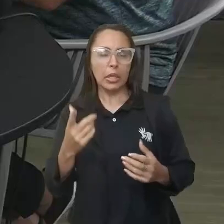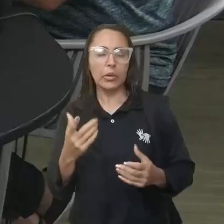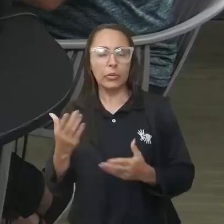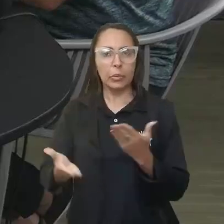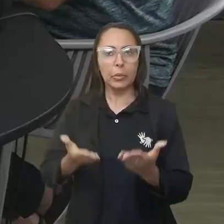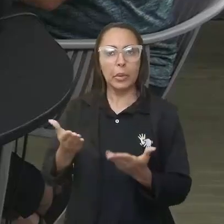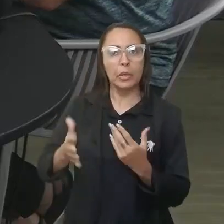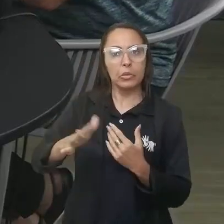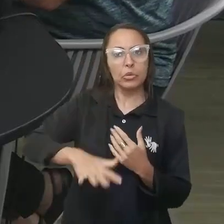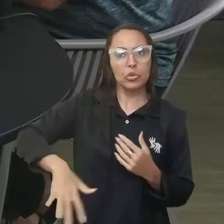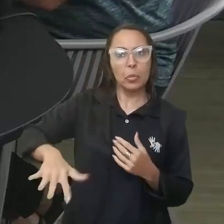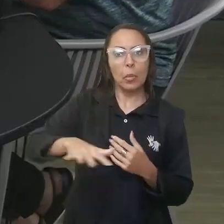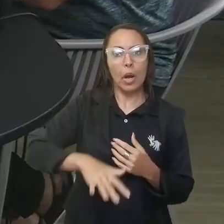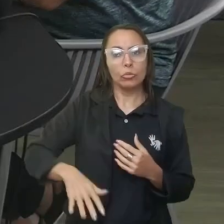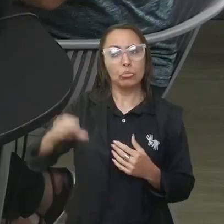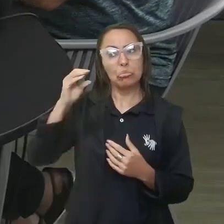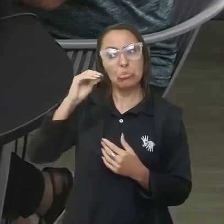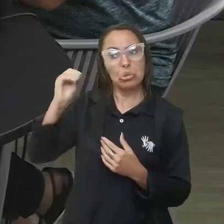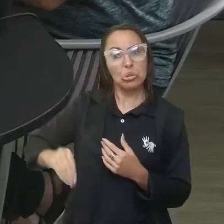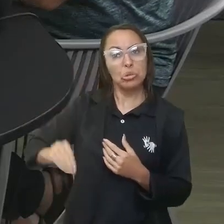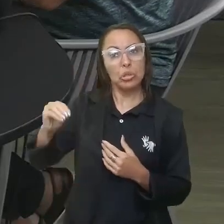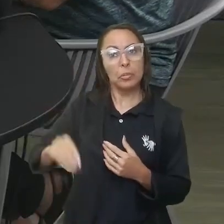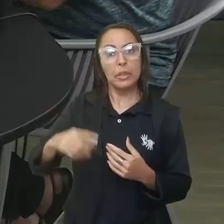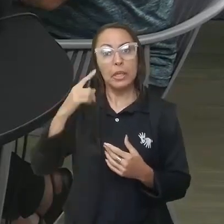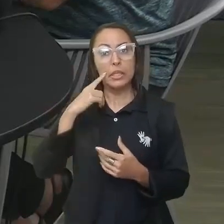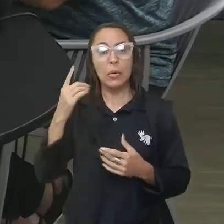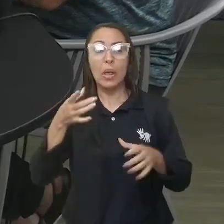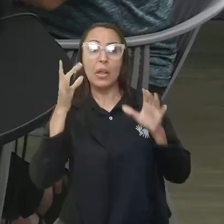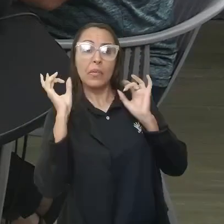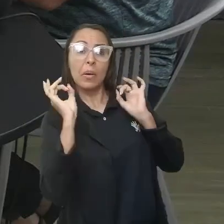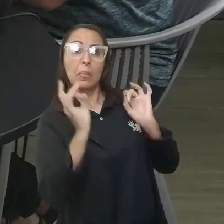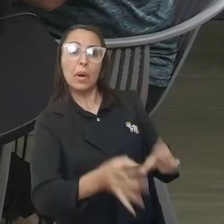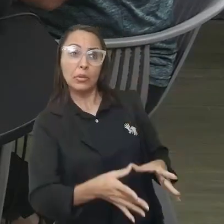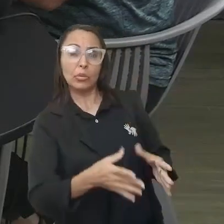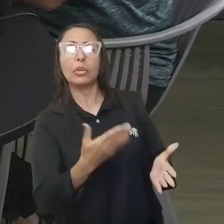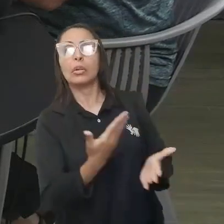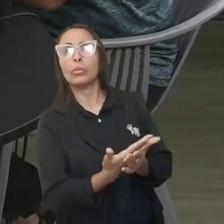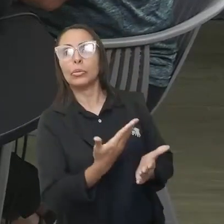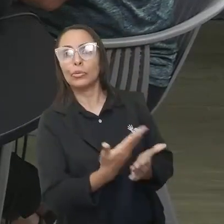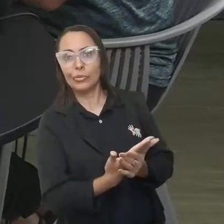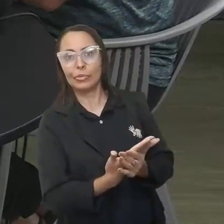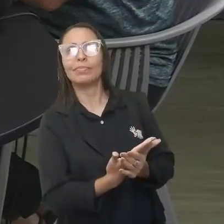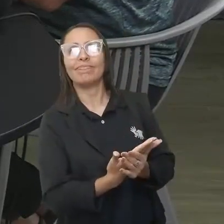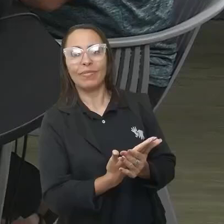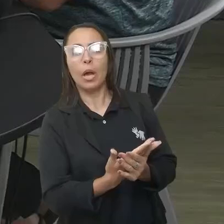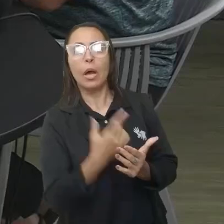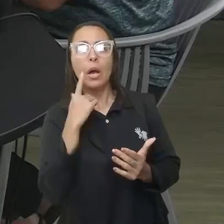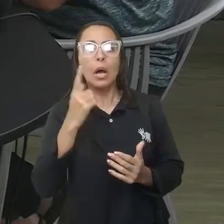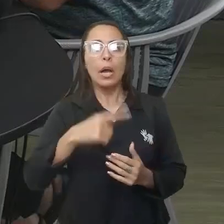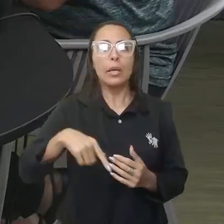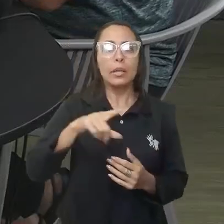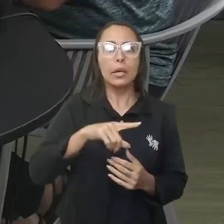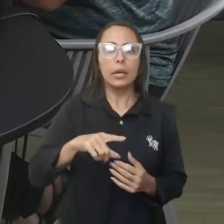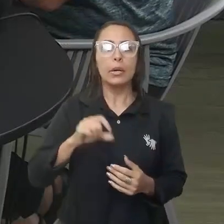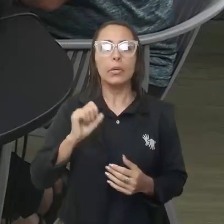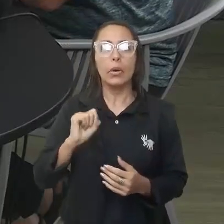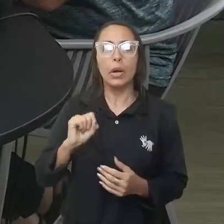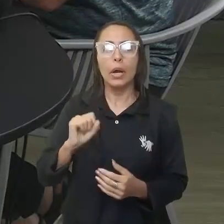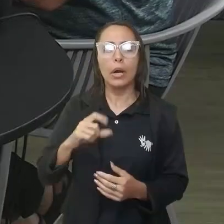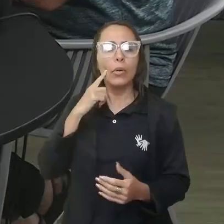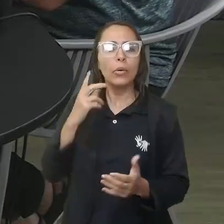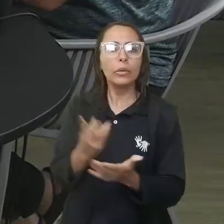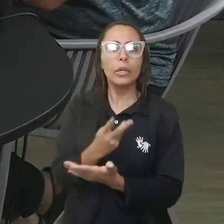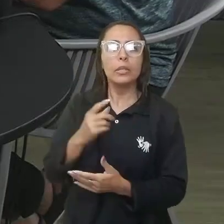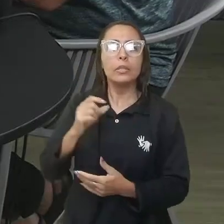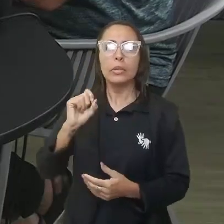hostil para essa menina e que provavelmente ela vai abandonar o espaço escolar, ou seja, a expulsão. Sim. Ou seja, aí fica o questionamento